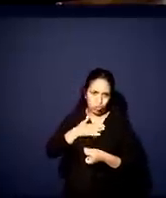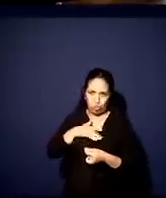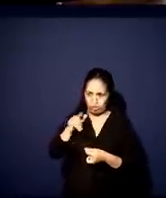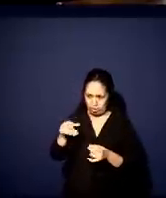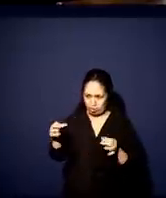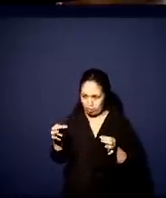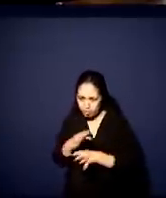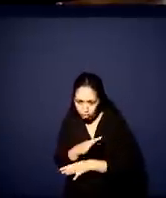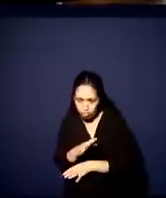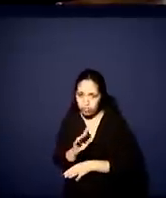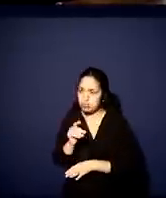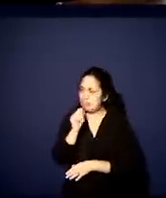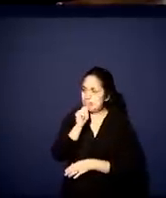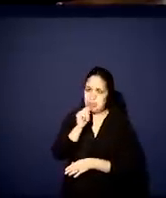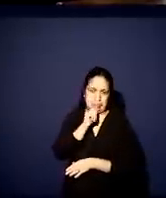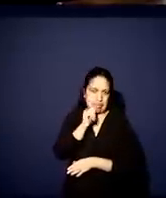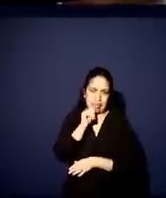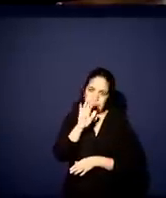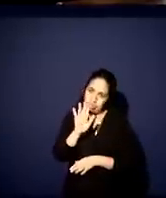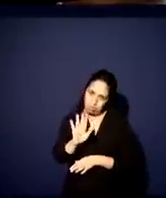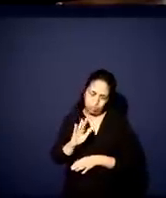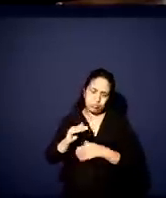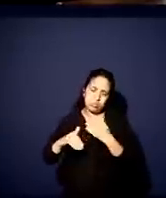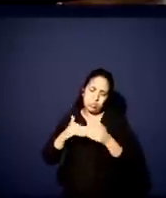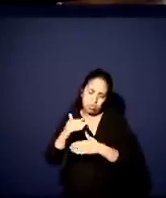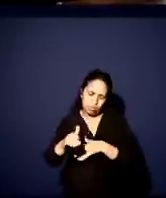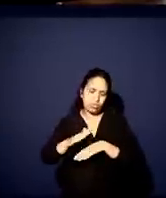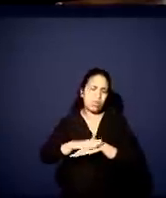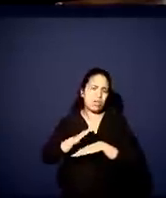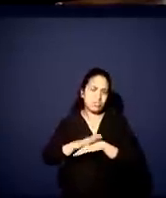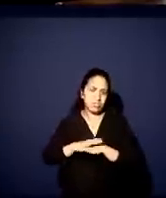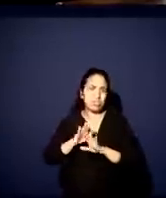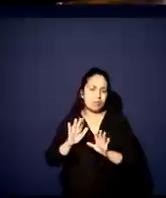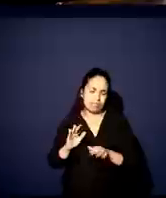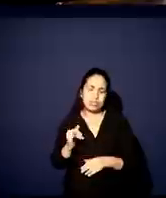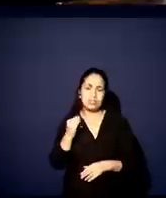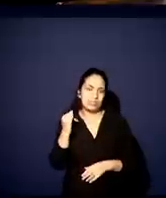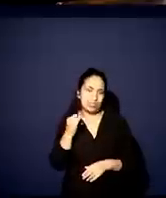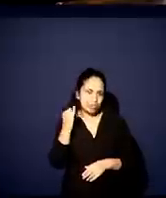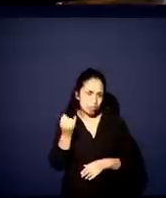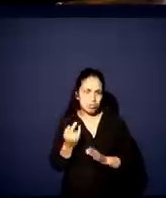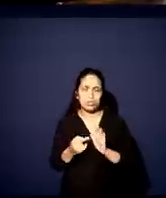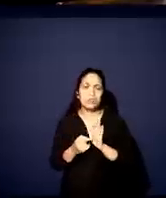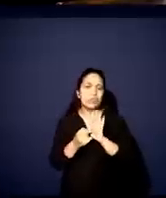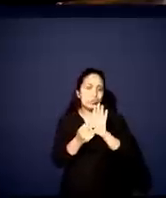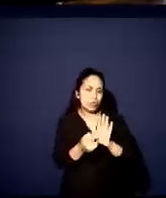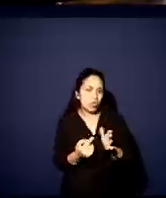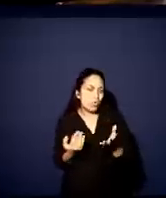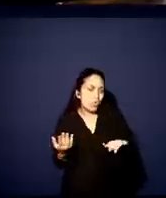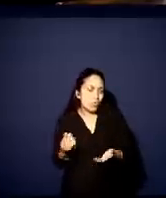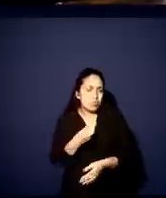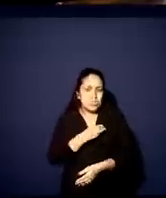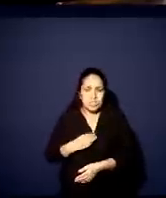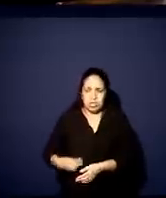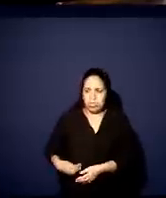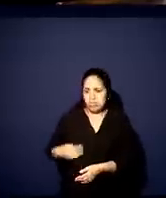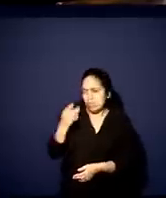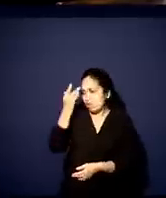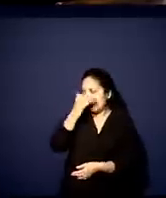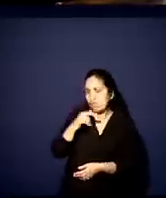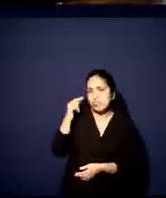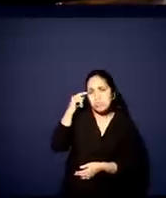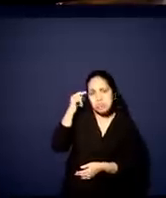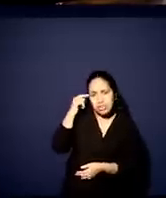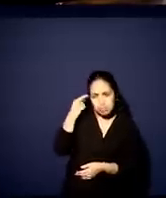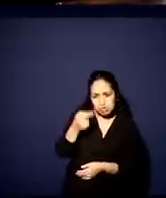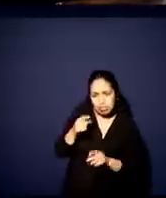coisa temporária, aquém ainda do que pode ser feito, mas foi um sinal muito importante, mostrou como o ministro pensava em relação à questão, e